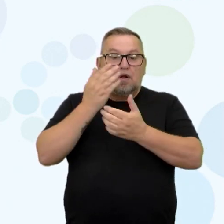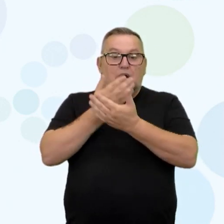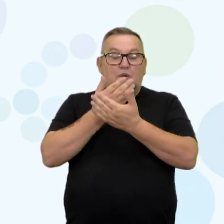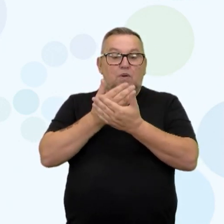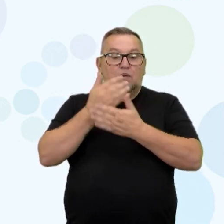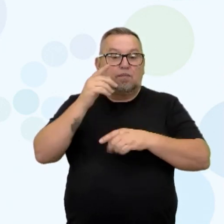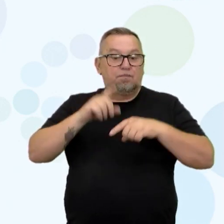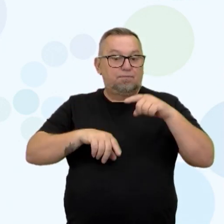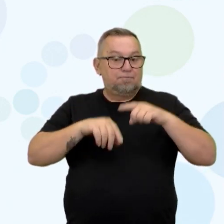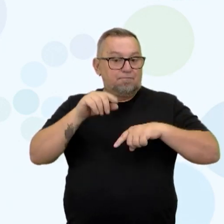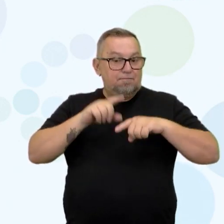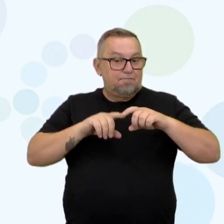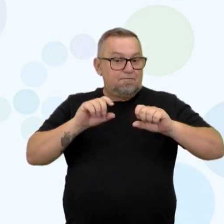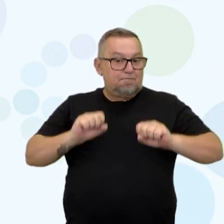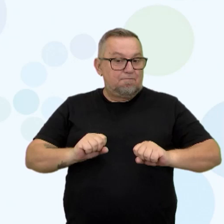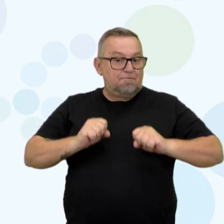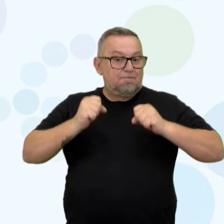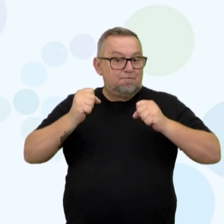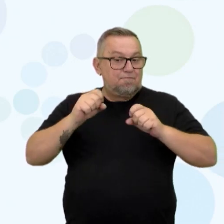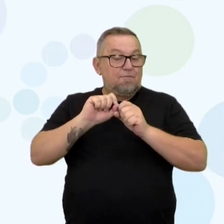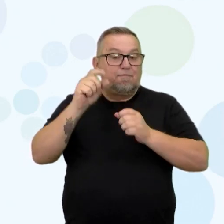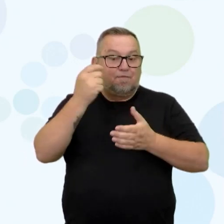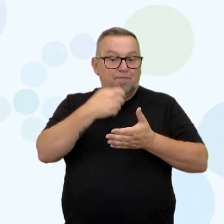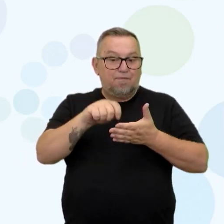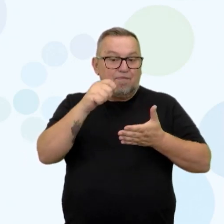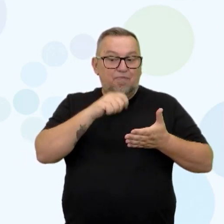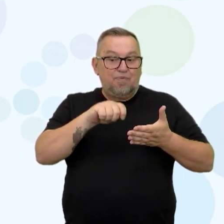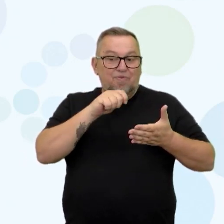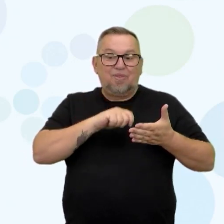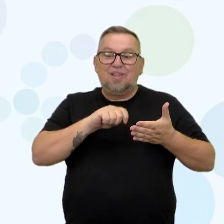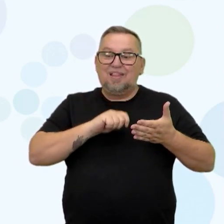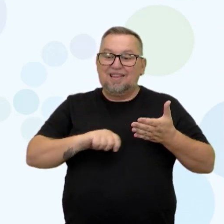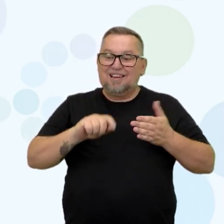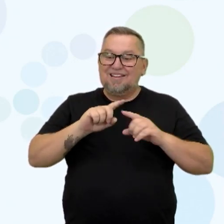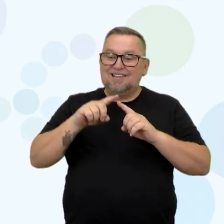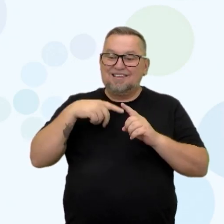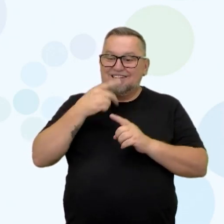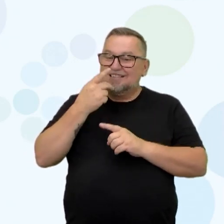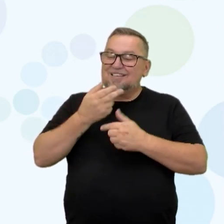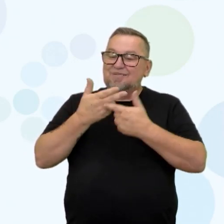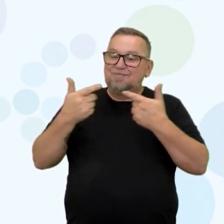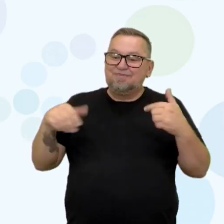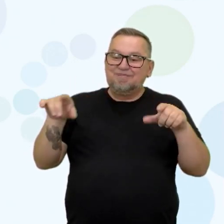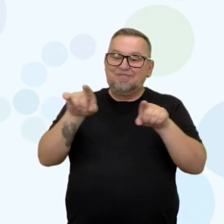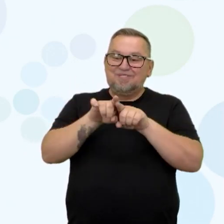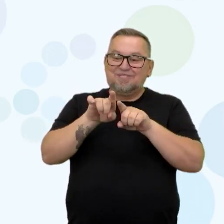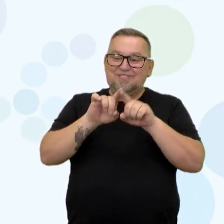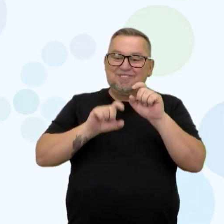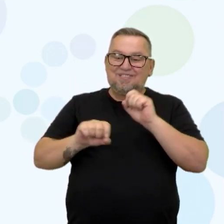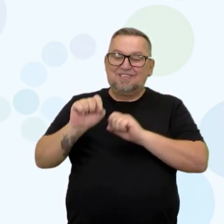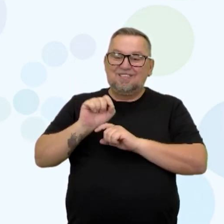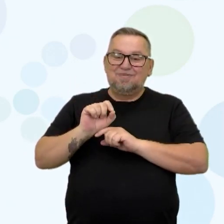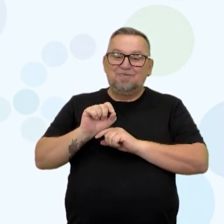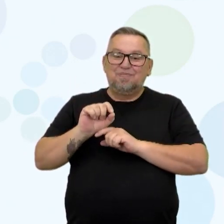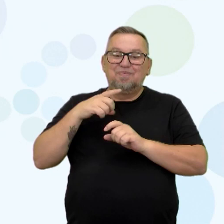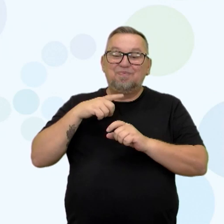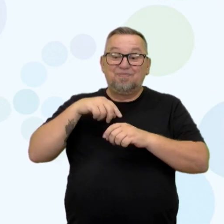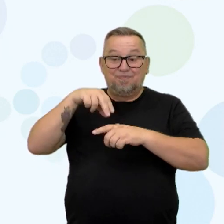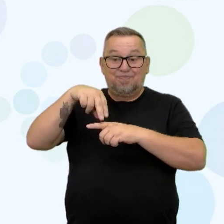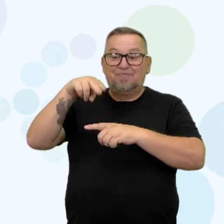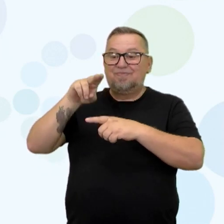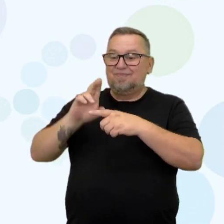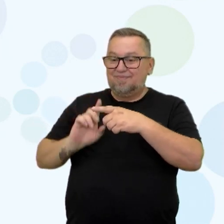esse material, se empenhe aí, faça suas anotações, tá? Então, a gente já falou algumas coisinhas, né, Vivi, a respeito de